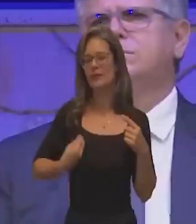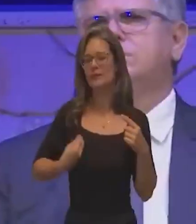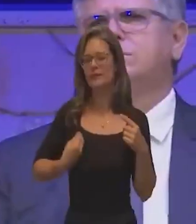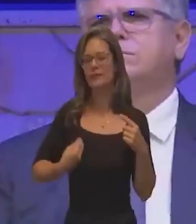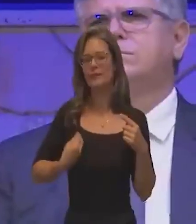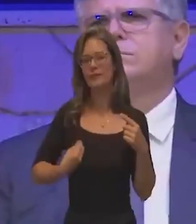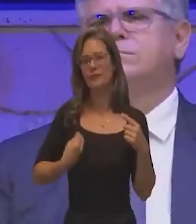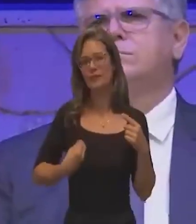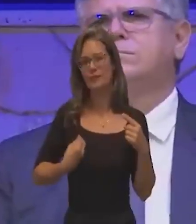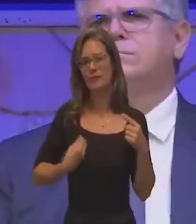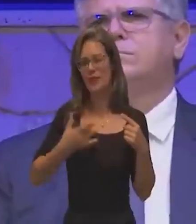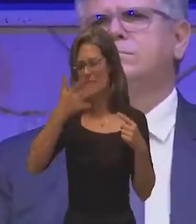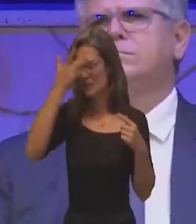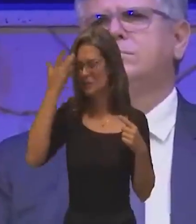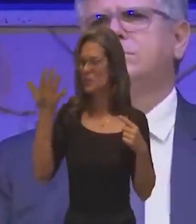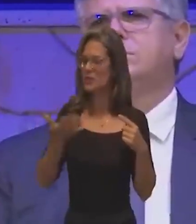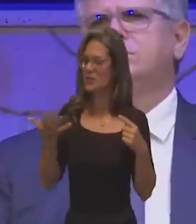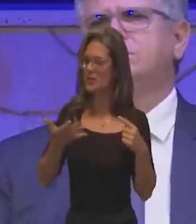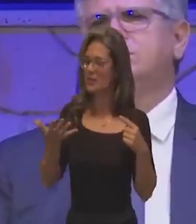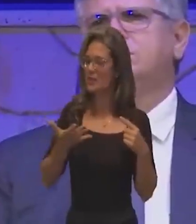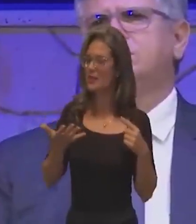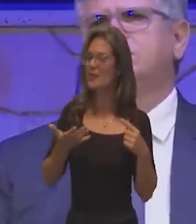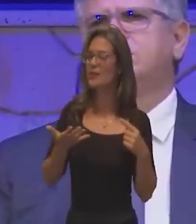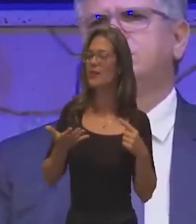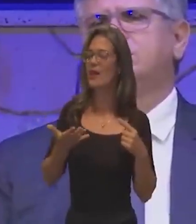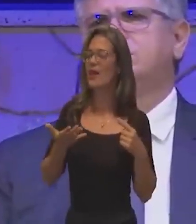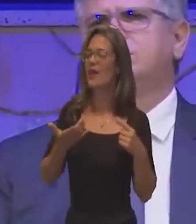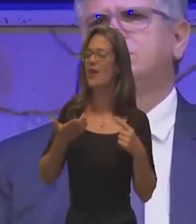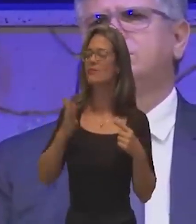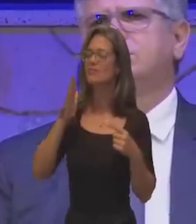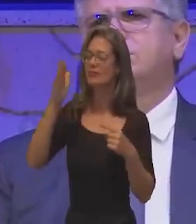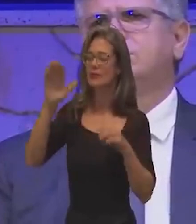que estão caminhando para a Canaã celestial.